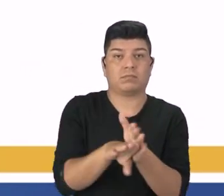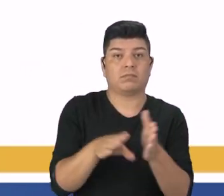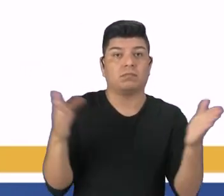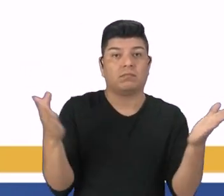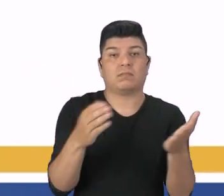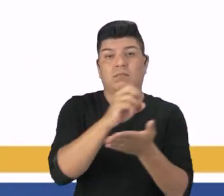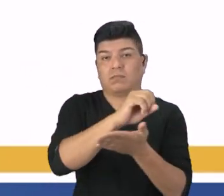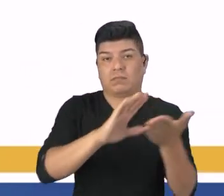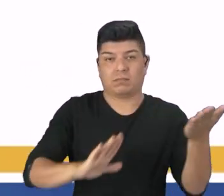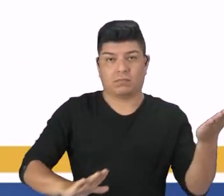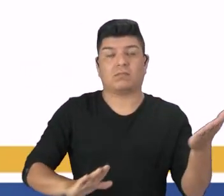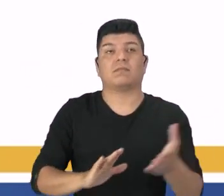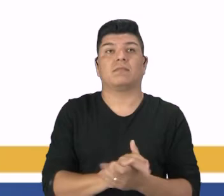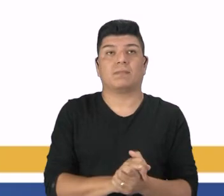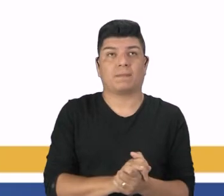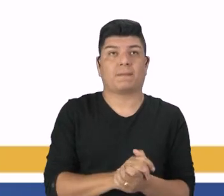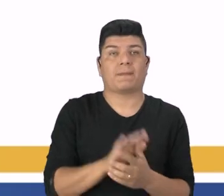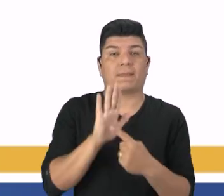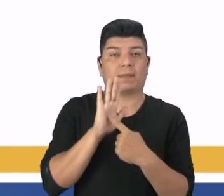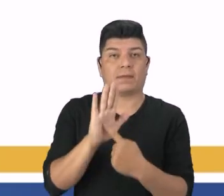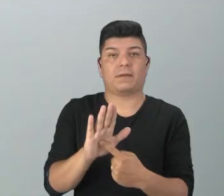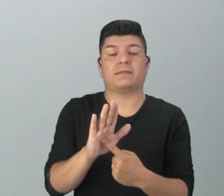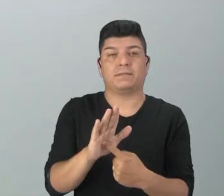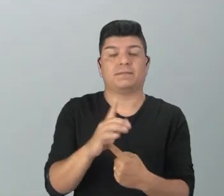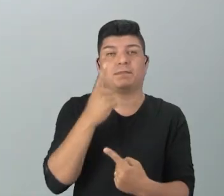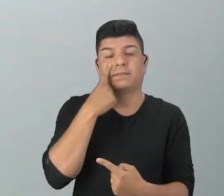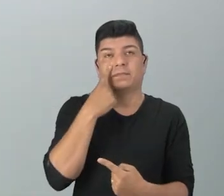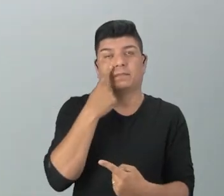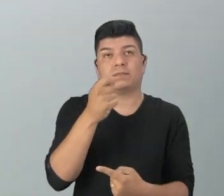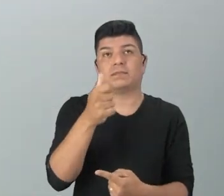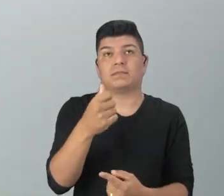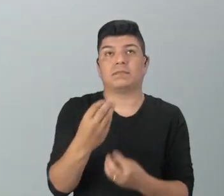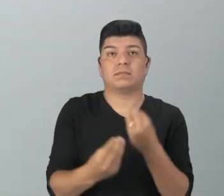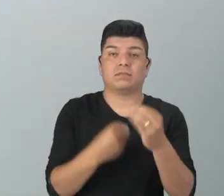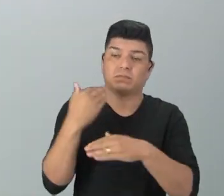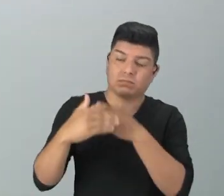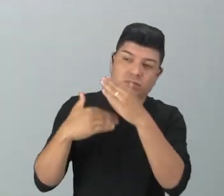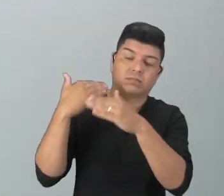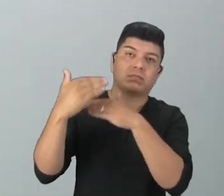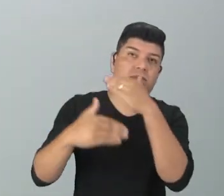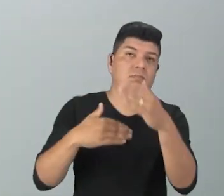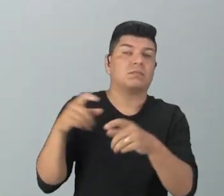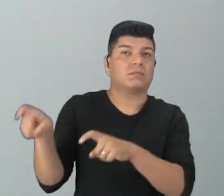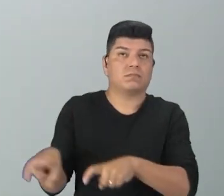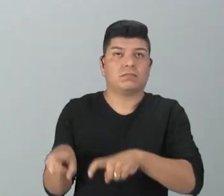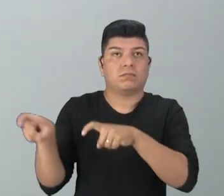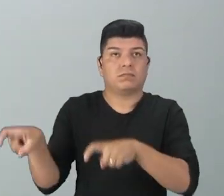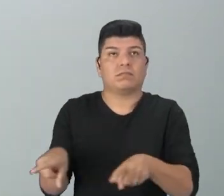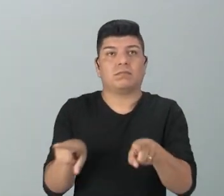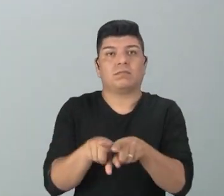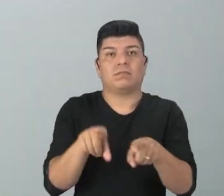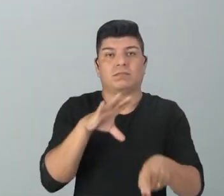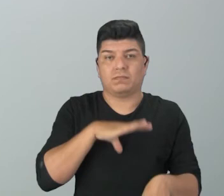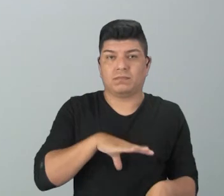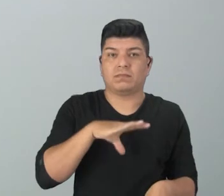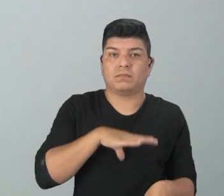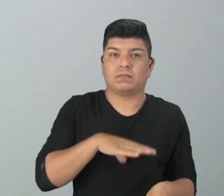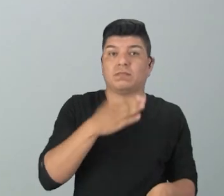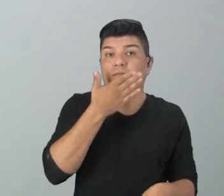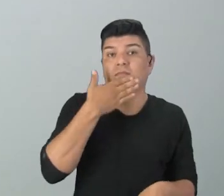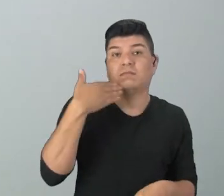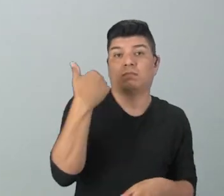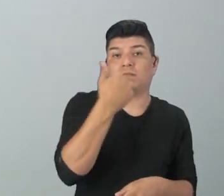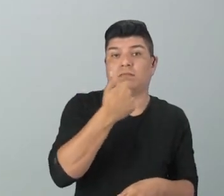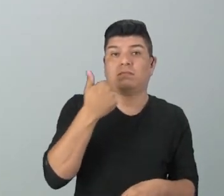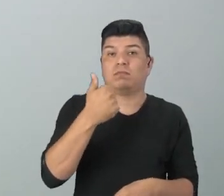nosso Exercitando, mostrando que nós vimos um pouco como é que está se desenvolvendo o campo e também as cidades para se tornarem